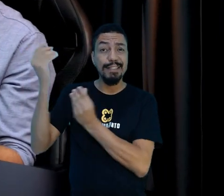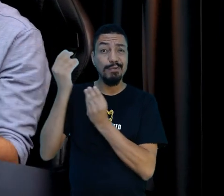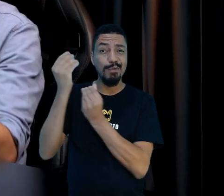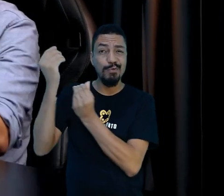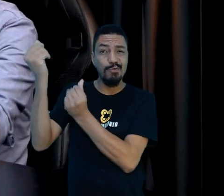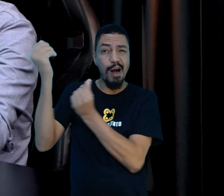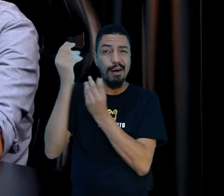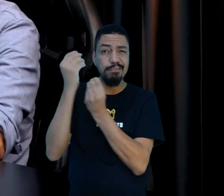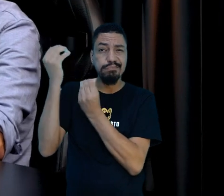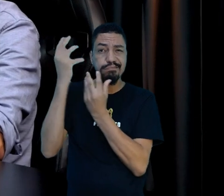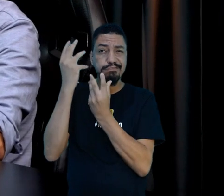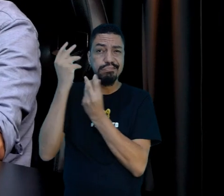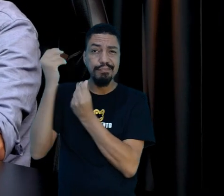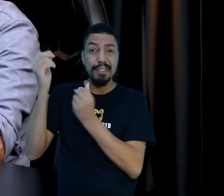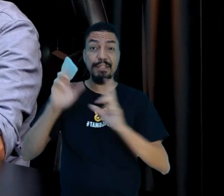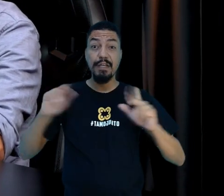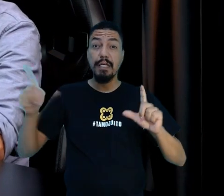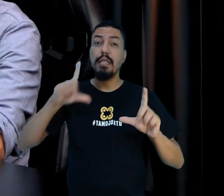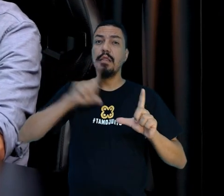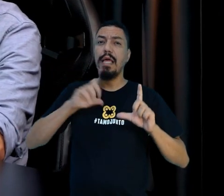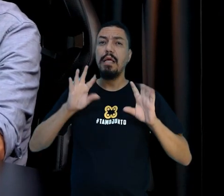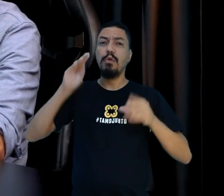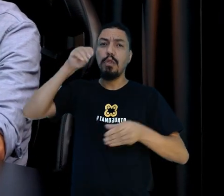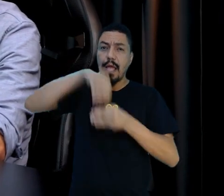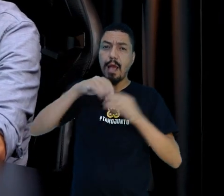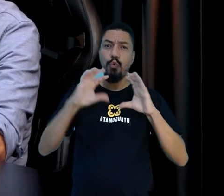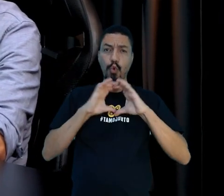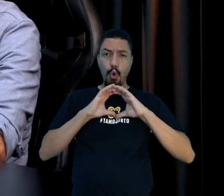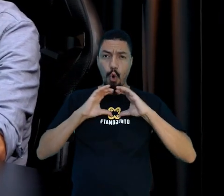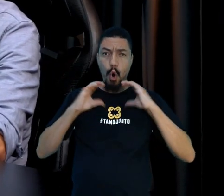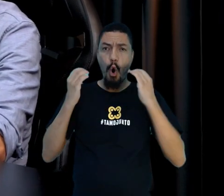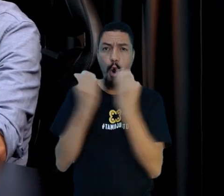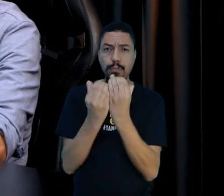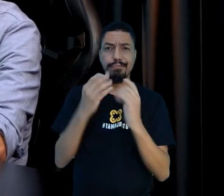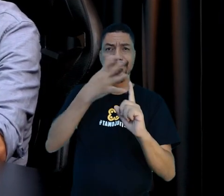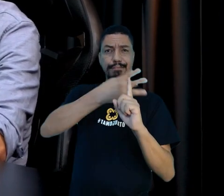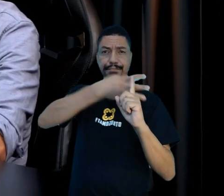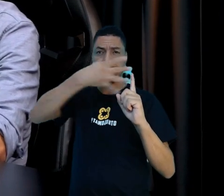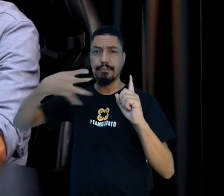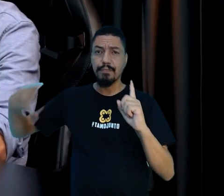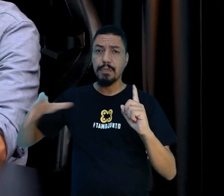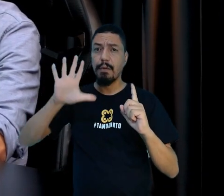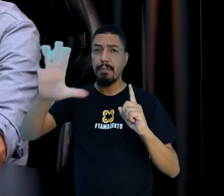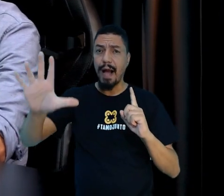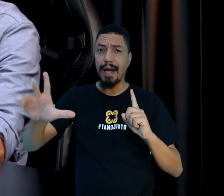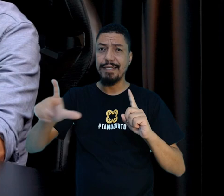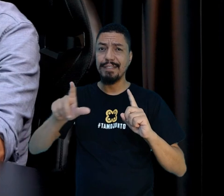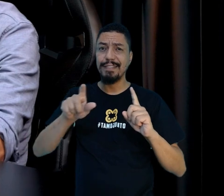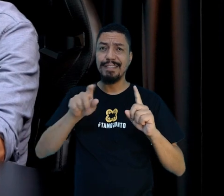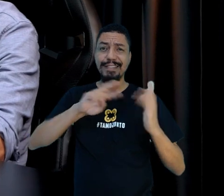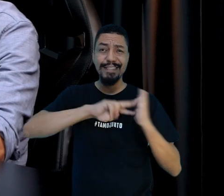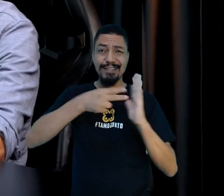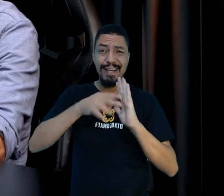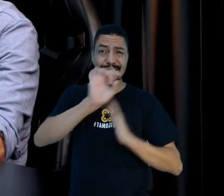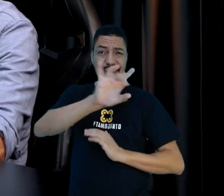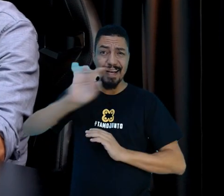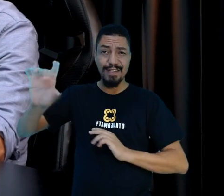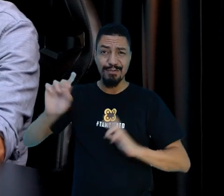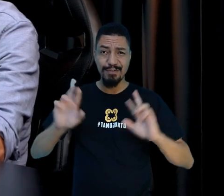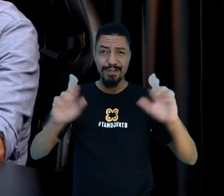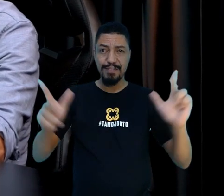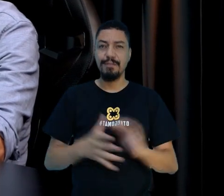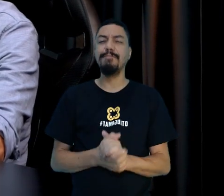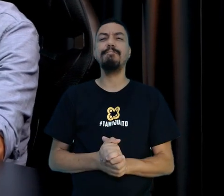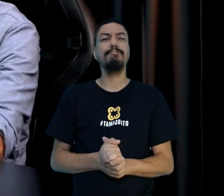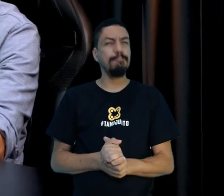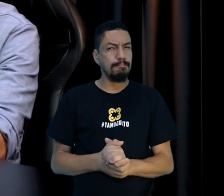diferentes, ainda que sejam todas na mesma sigla, né? São questões diferentes que podem se confundir.